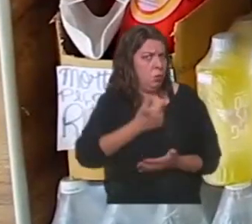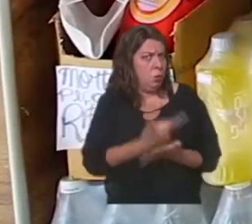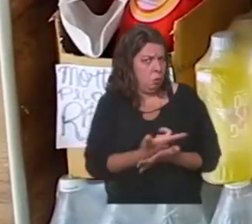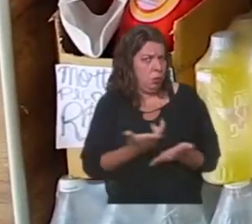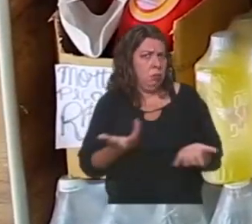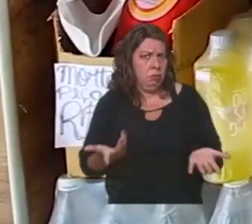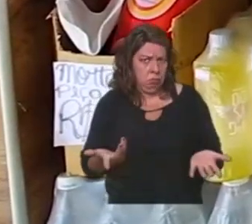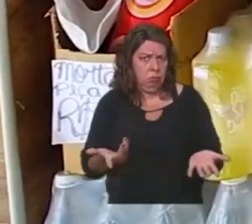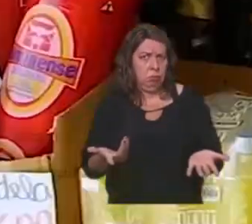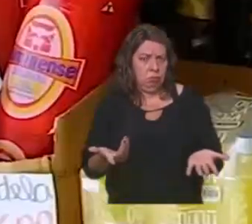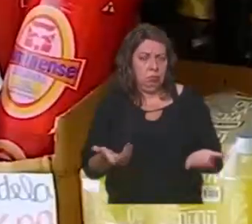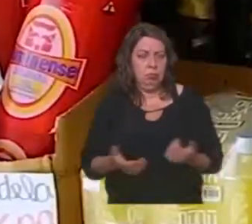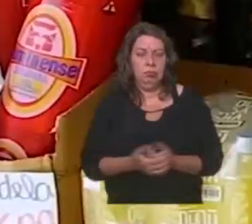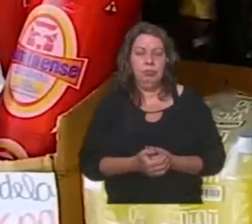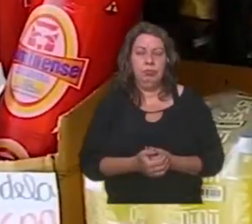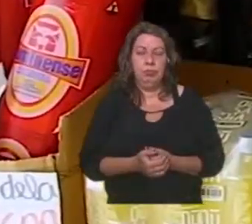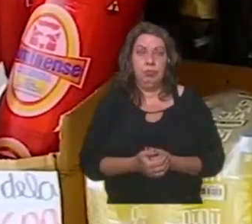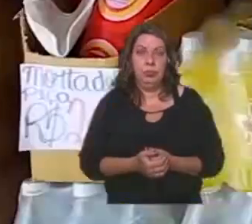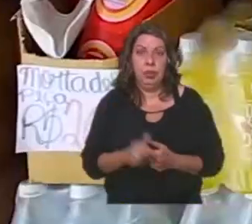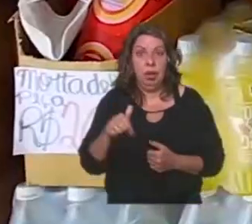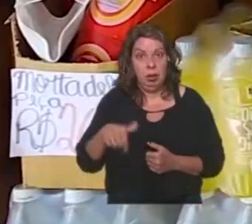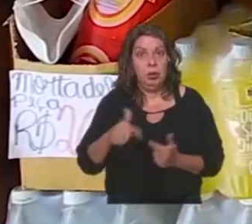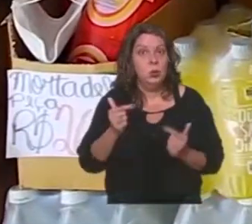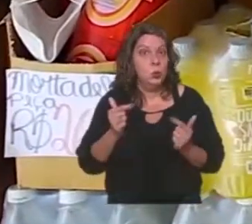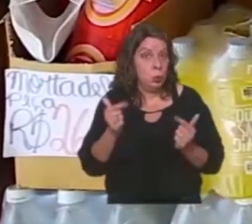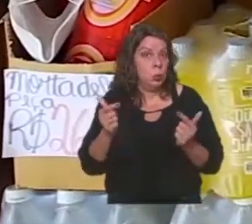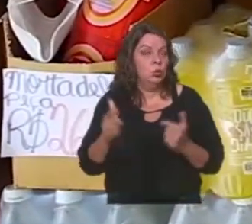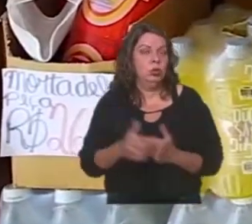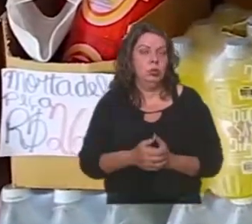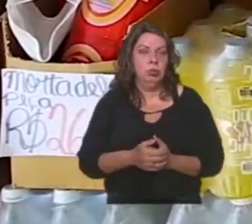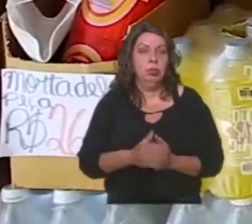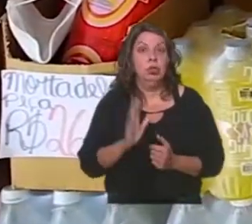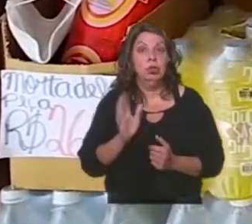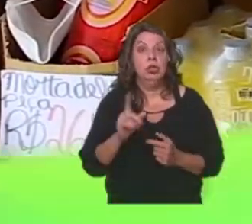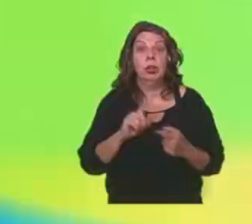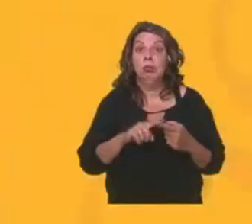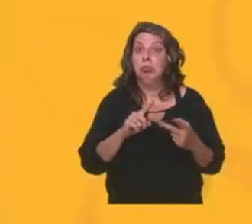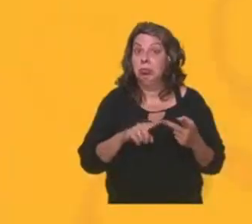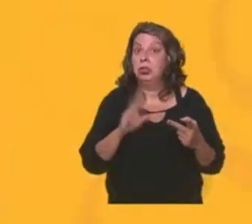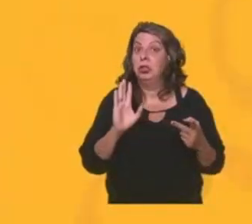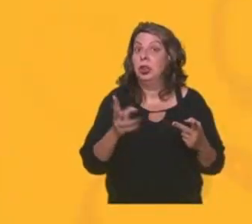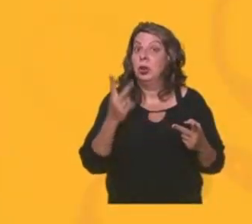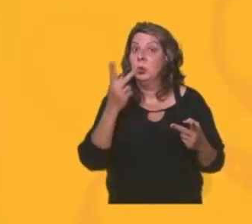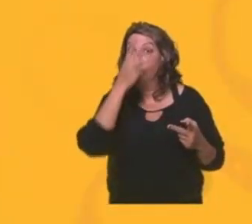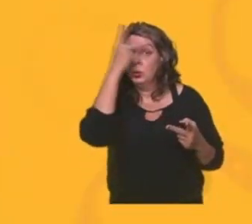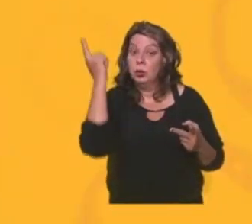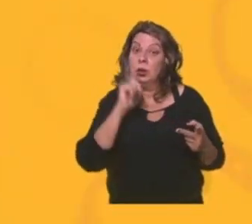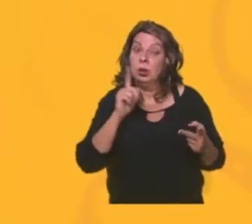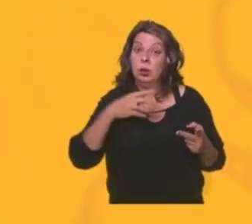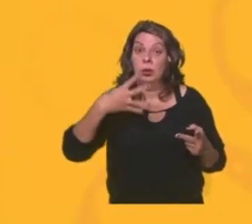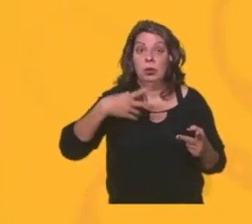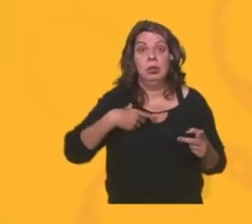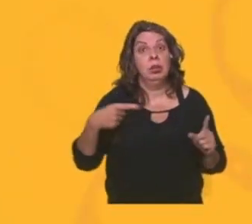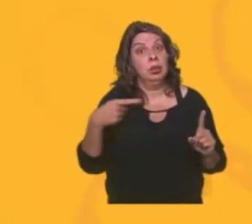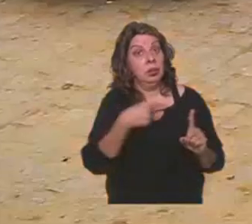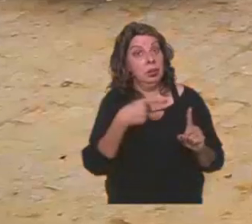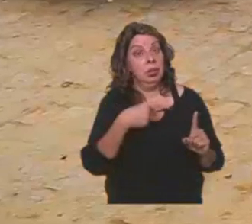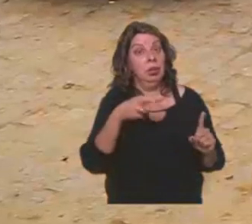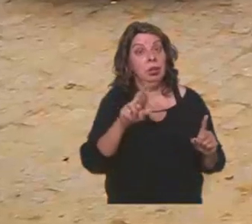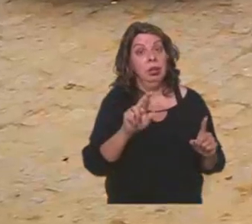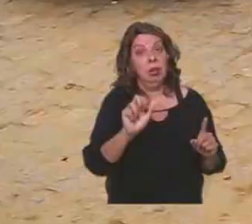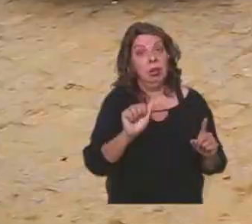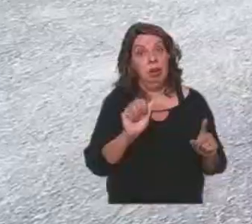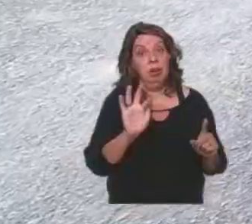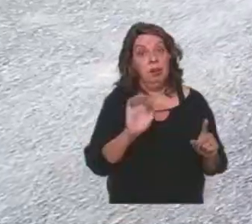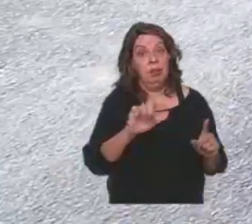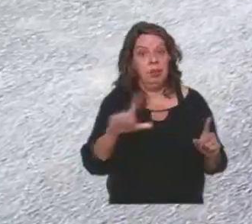não importa a bebida Martins. Aqui é pé quente, a gente já fez 2 quartos prêmios. Faça você também como Rafael Cirilo e entre